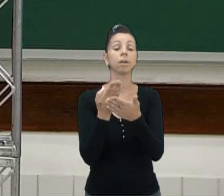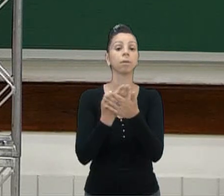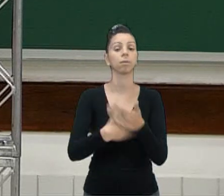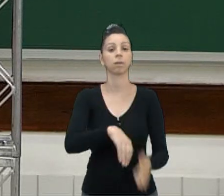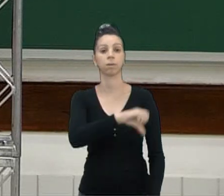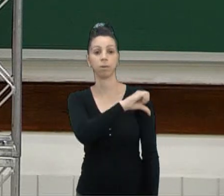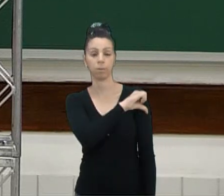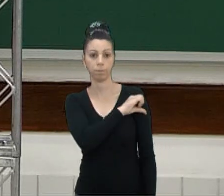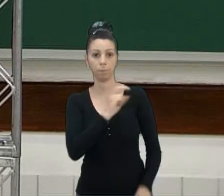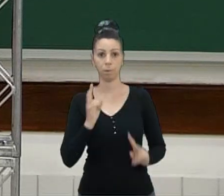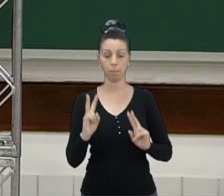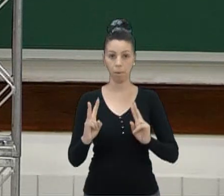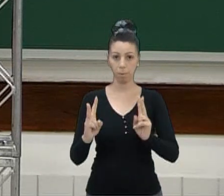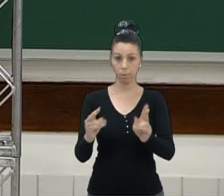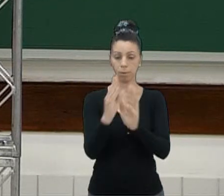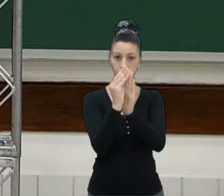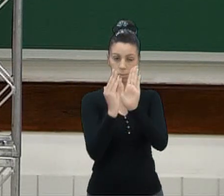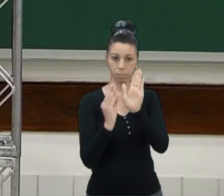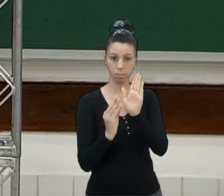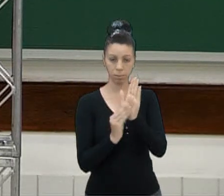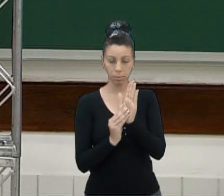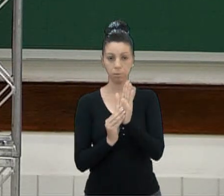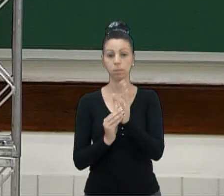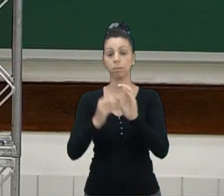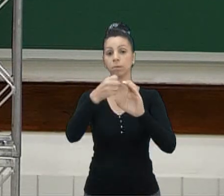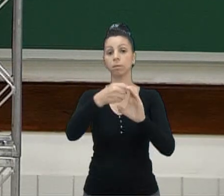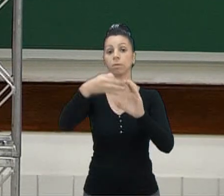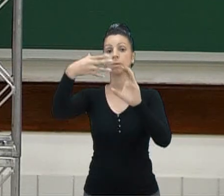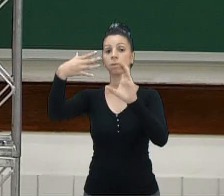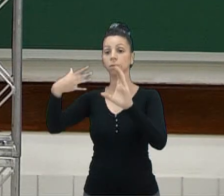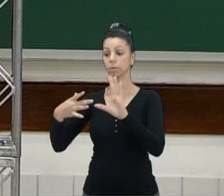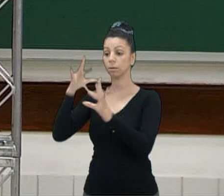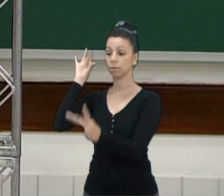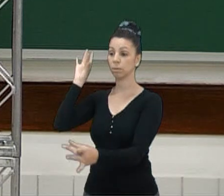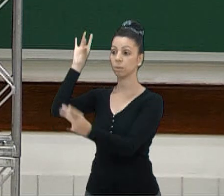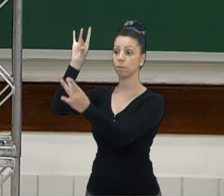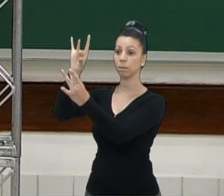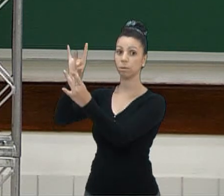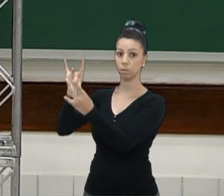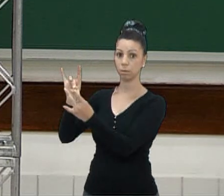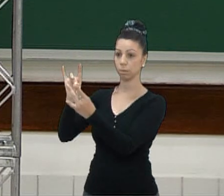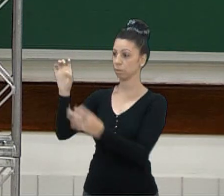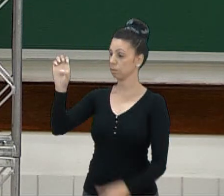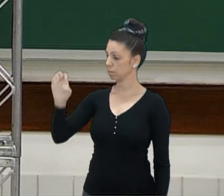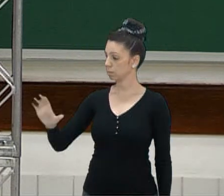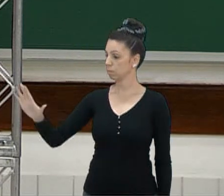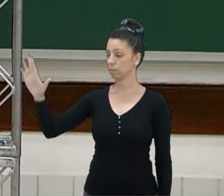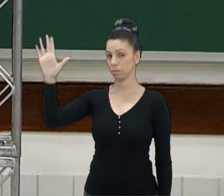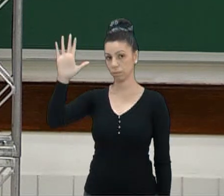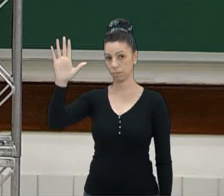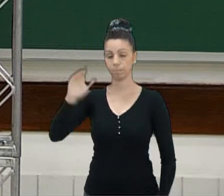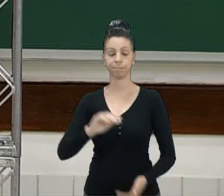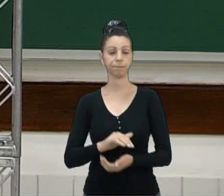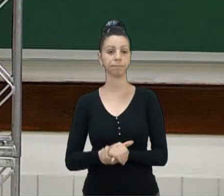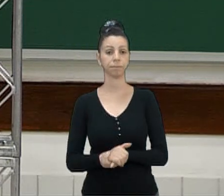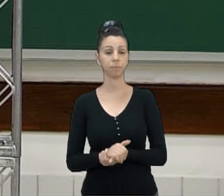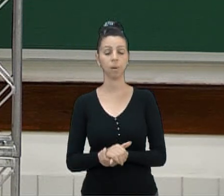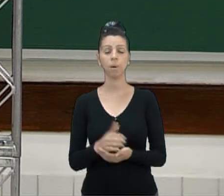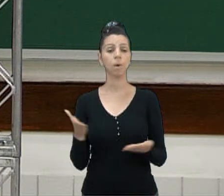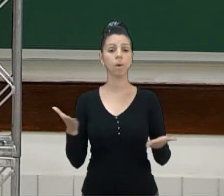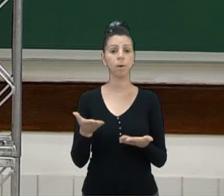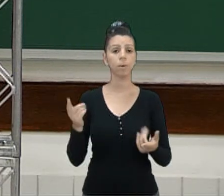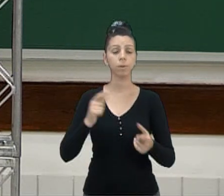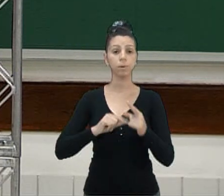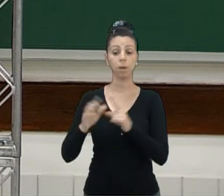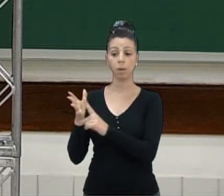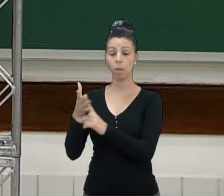Vamos continuar estudando ali características específicas do continente europeu. Hoje a gente vai trabalhar um pouquinho sobre